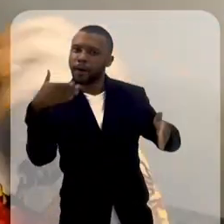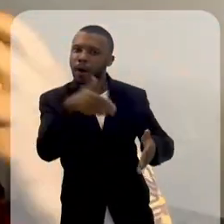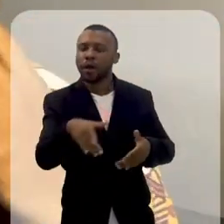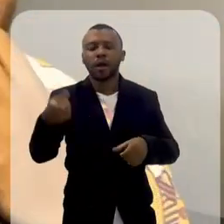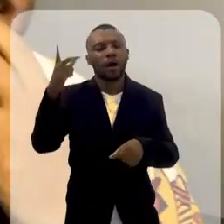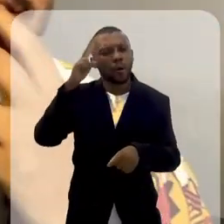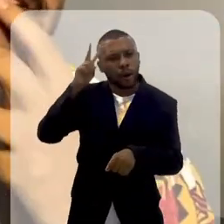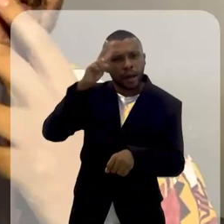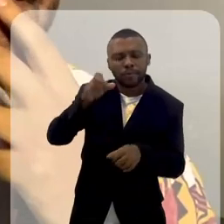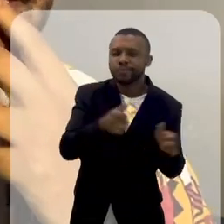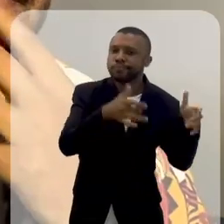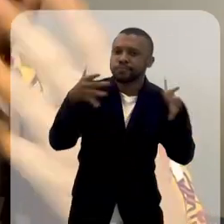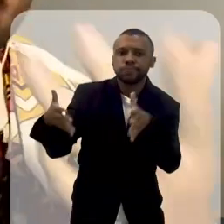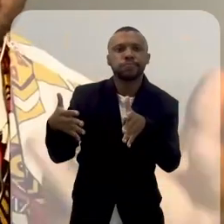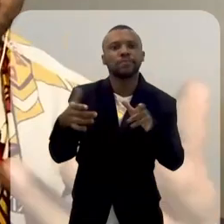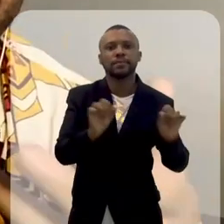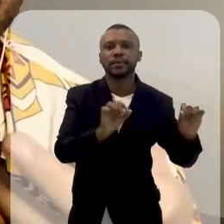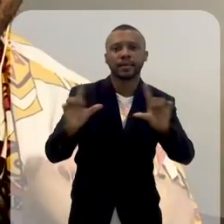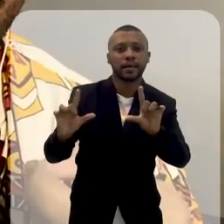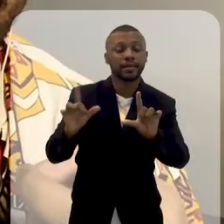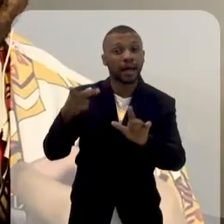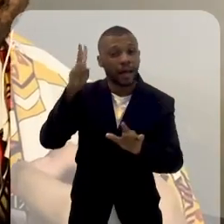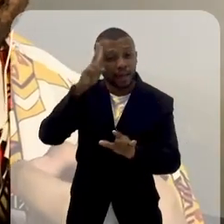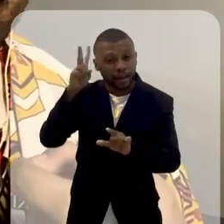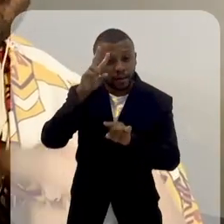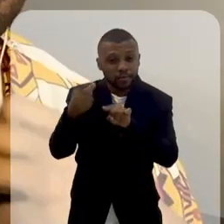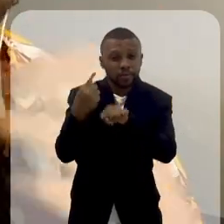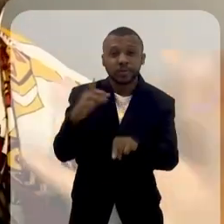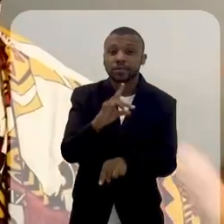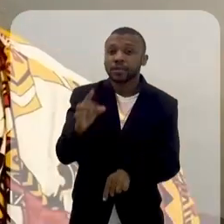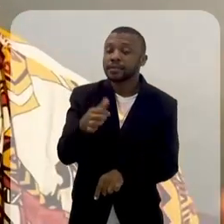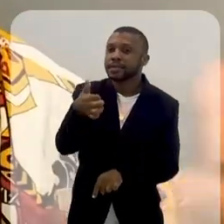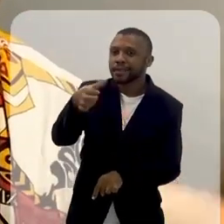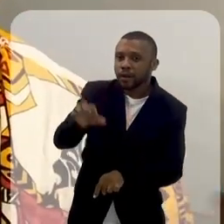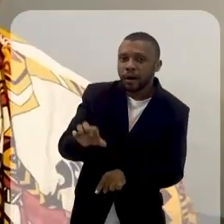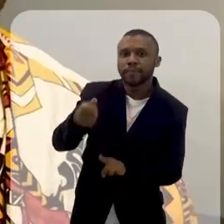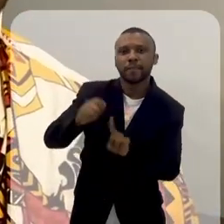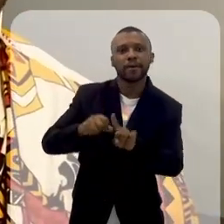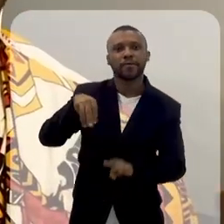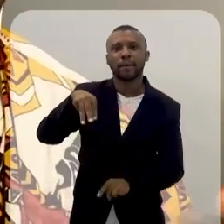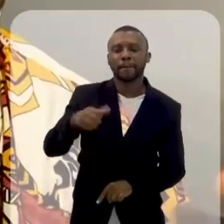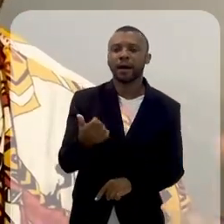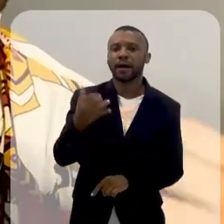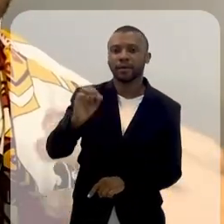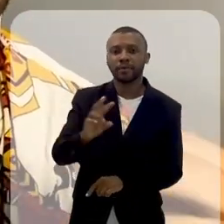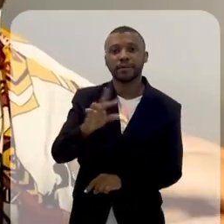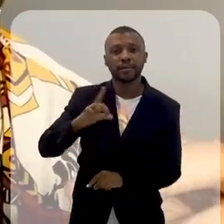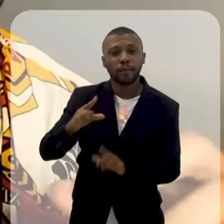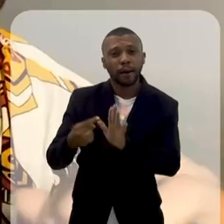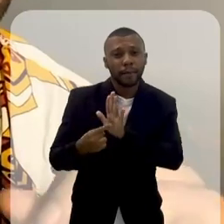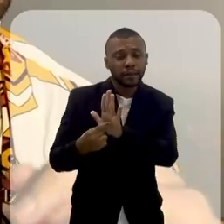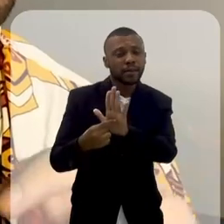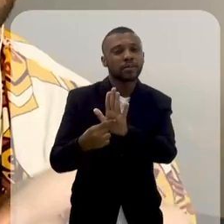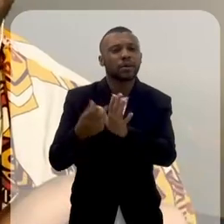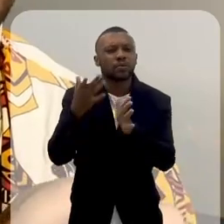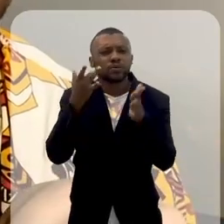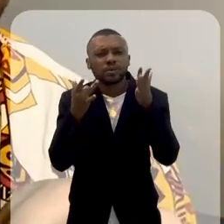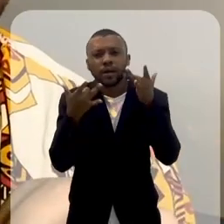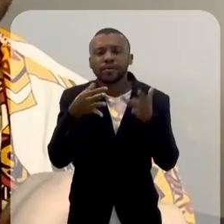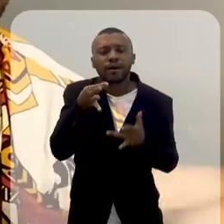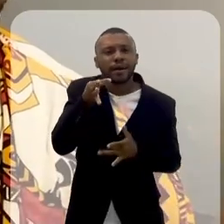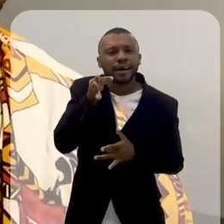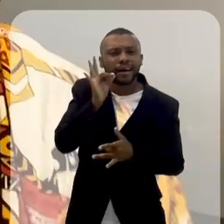foi incrível. E na cena, eu inclusive virou que vai voltar, dia 19 de maio vai ter uma